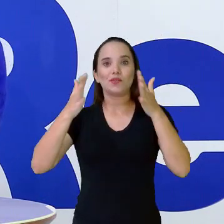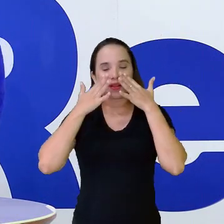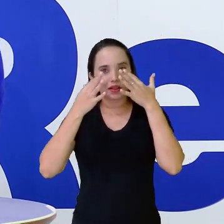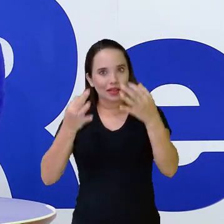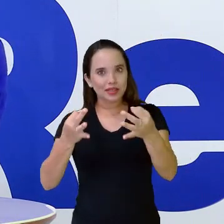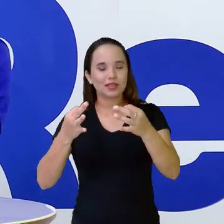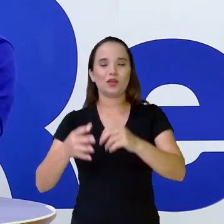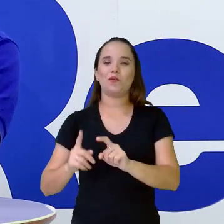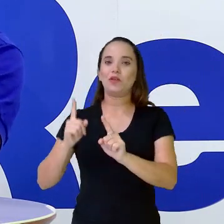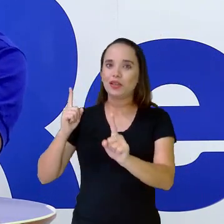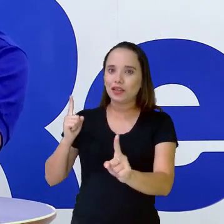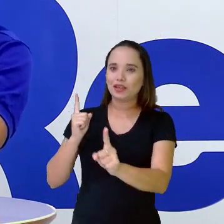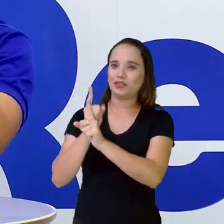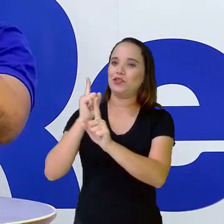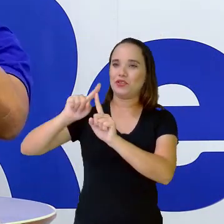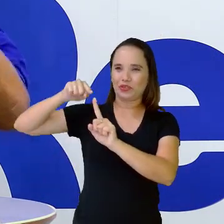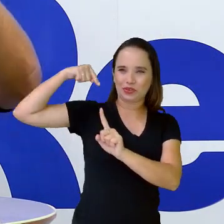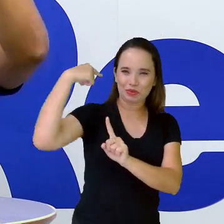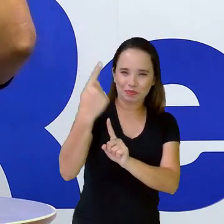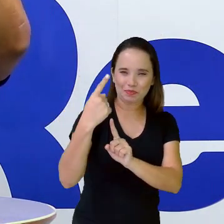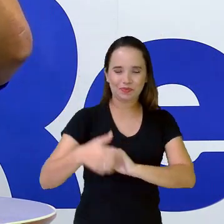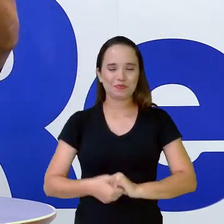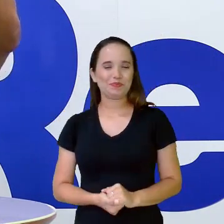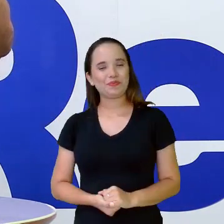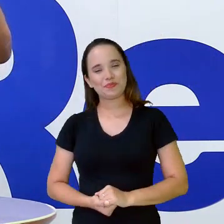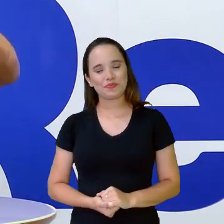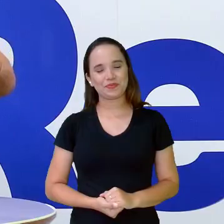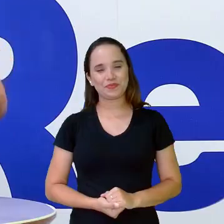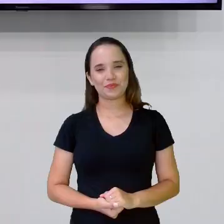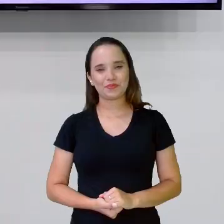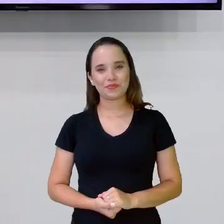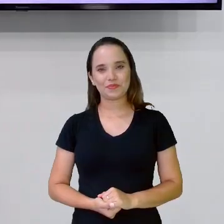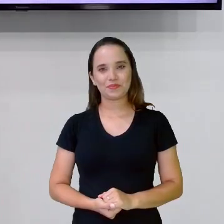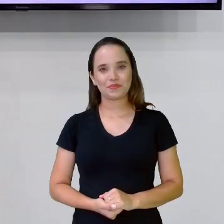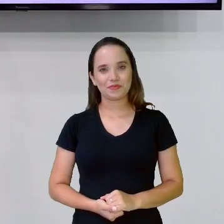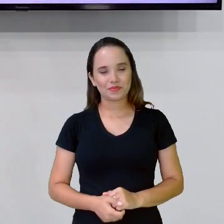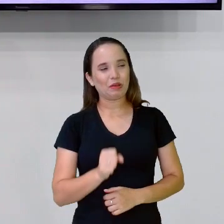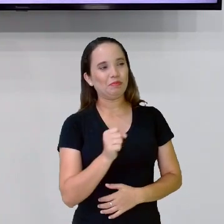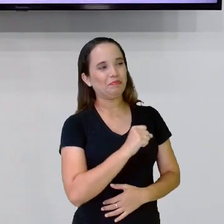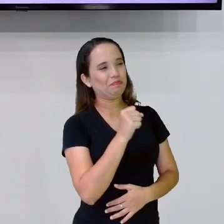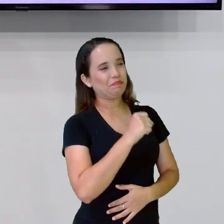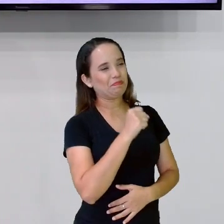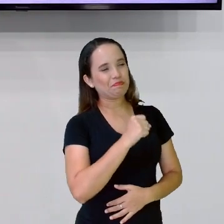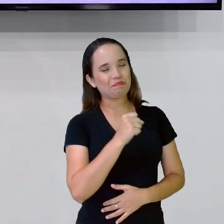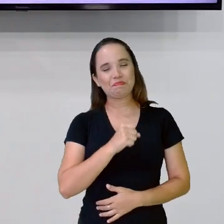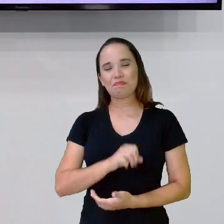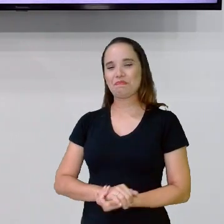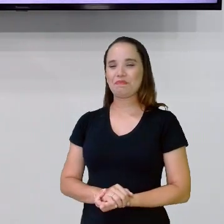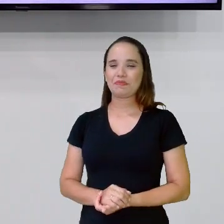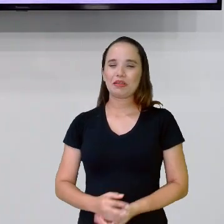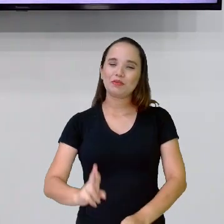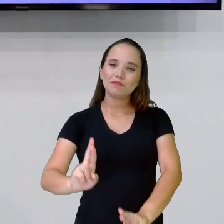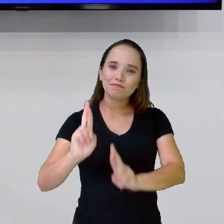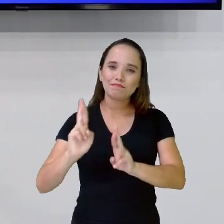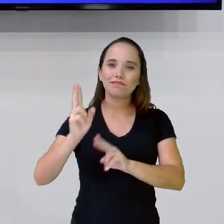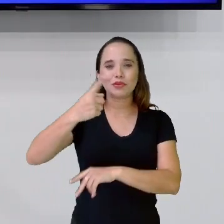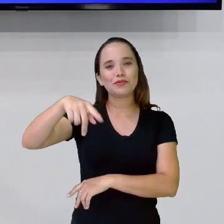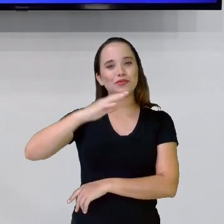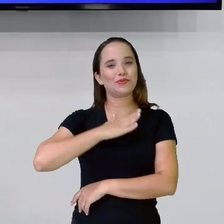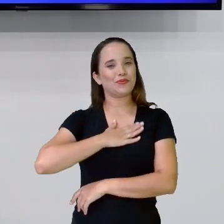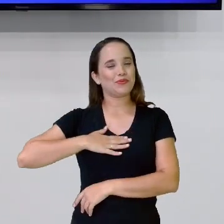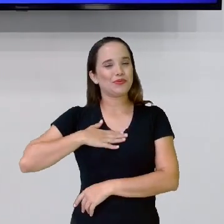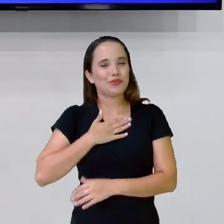futuro, até o futuro, né? Atenção e o futuro não, até o futuro, valeu. Exatamente, né, gente? Espero que vocês tenham gostado